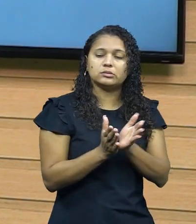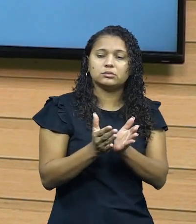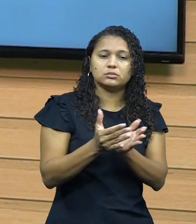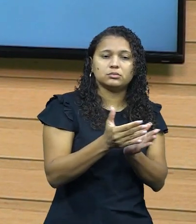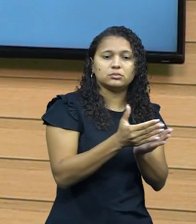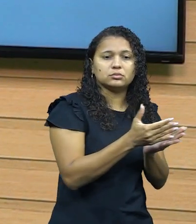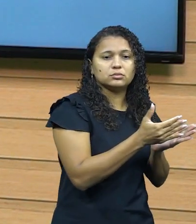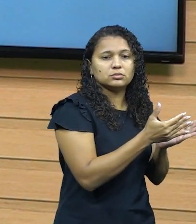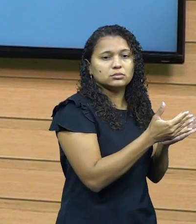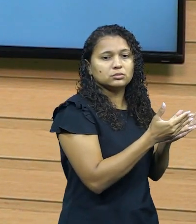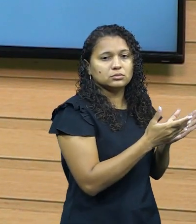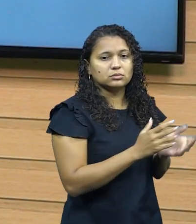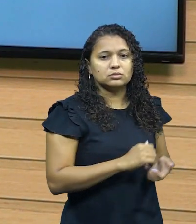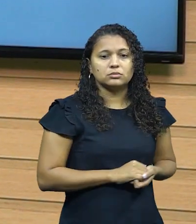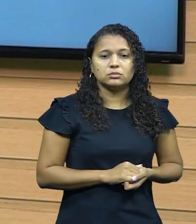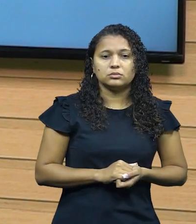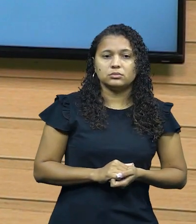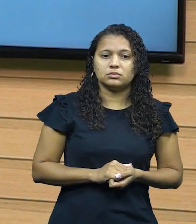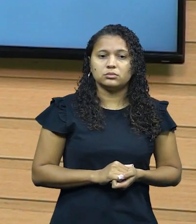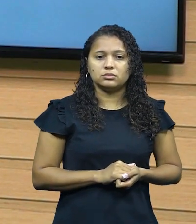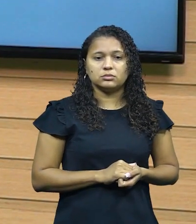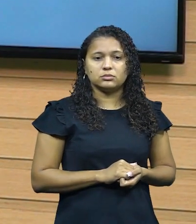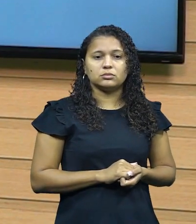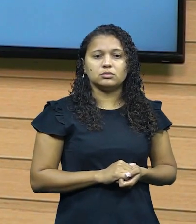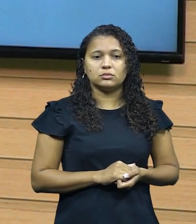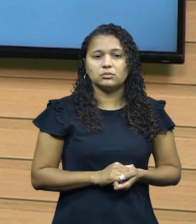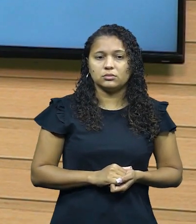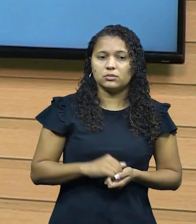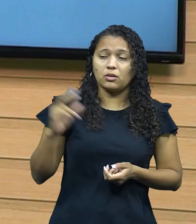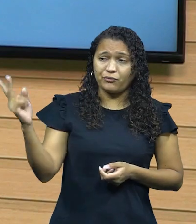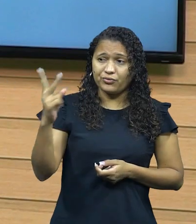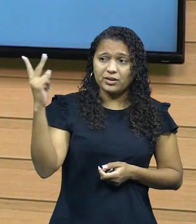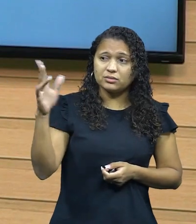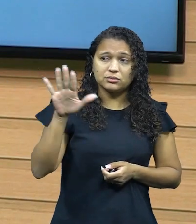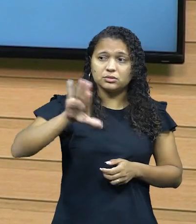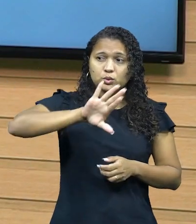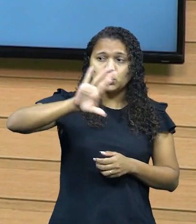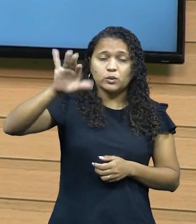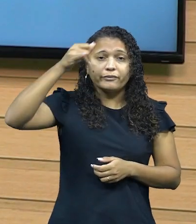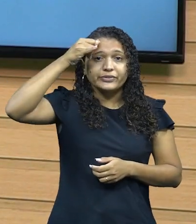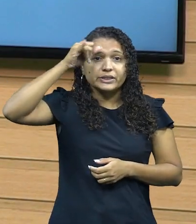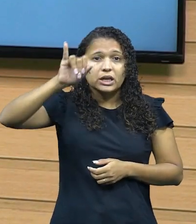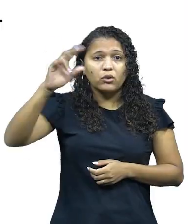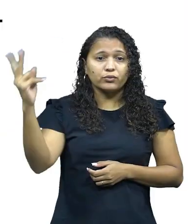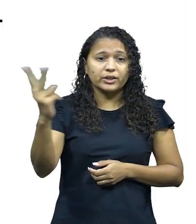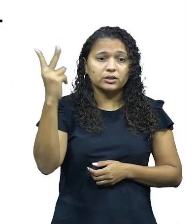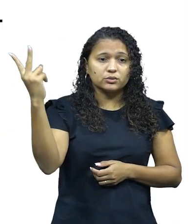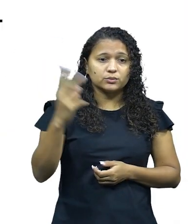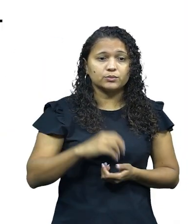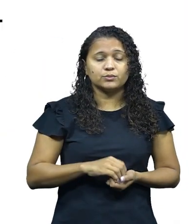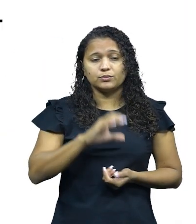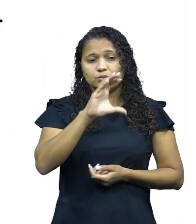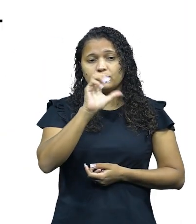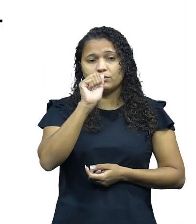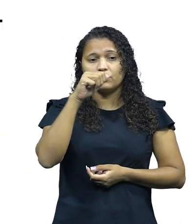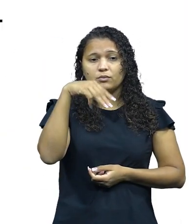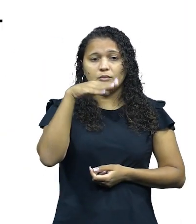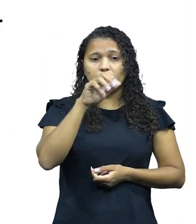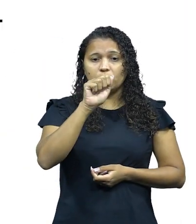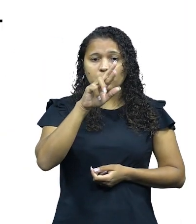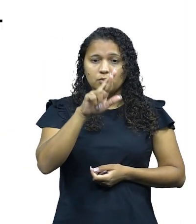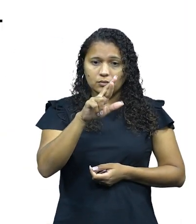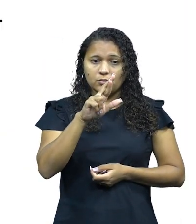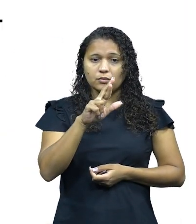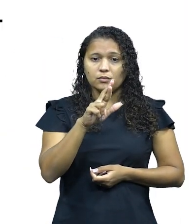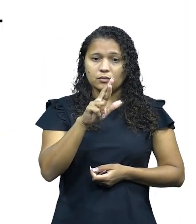vai virar a proa para longe da onde está indo a linha do vento. Cambar